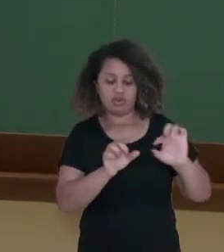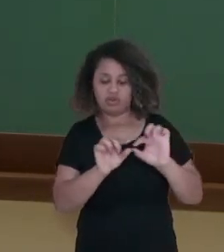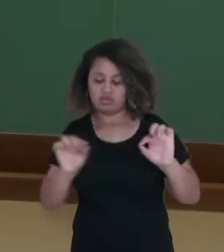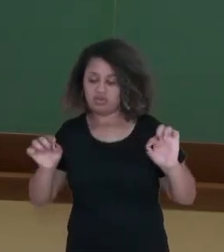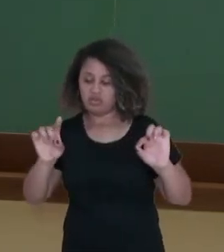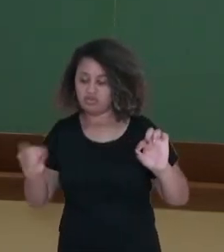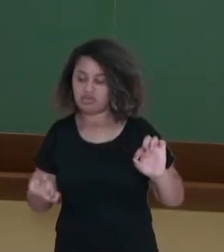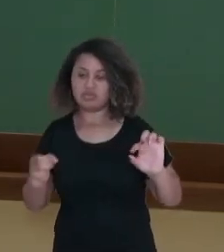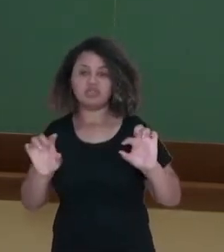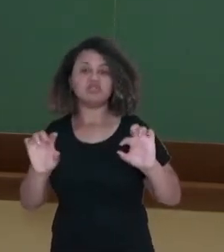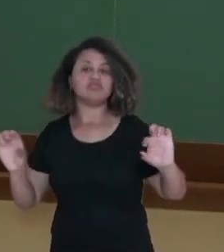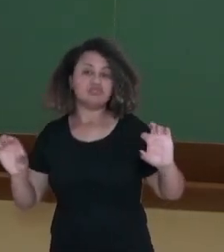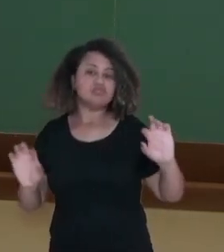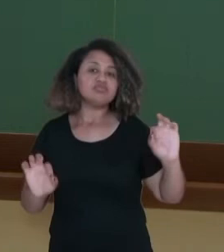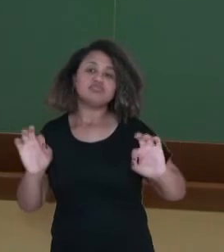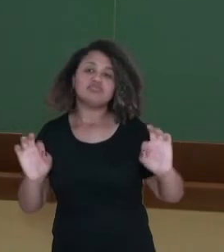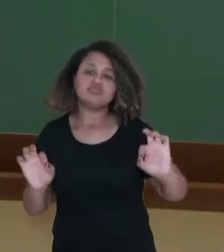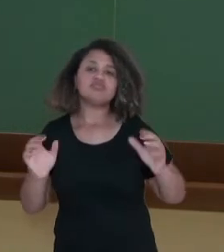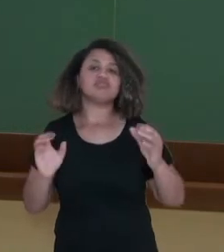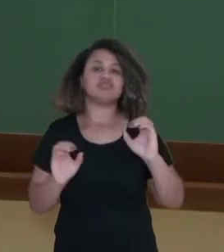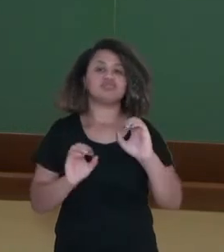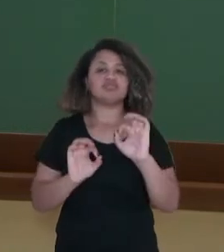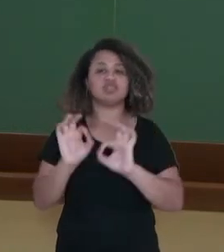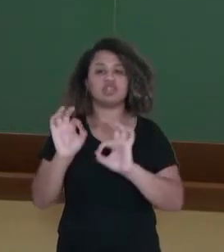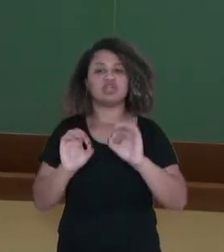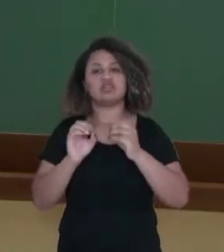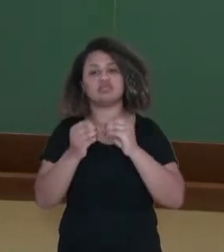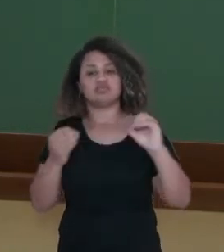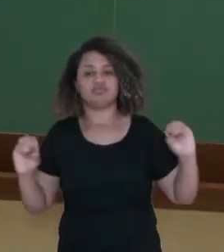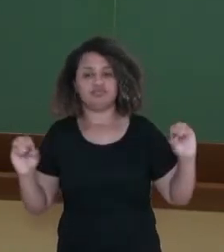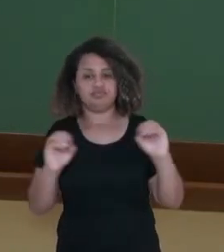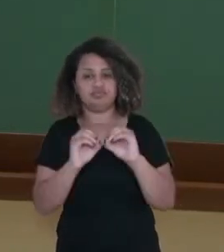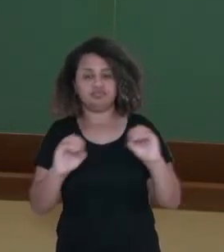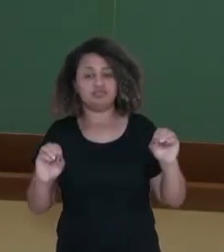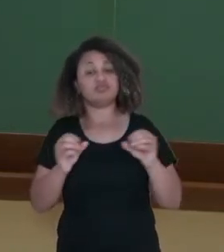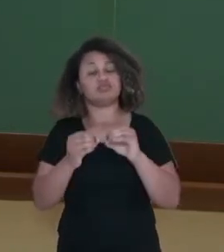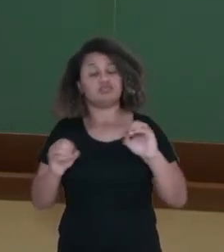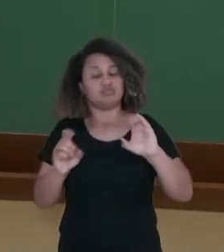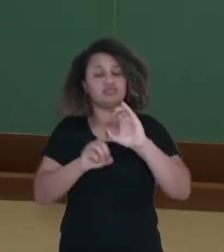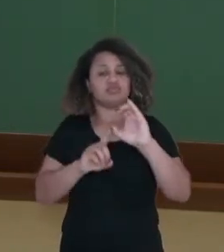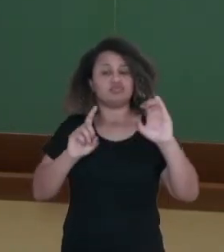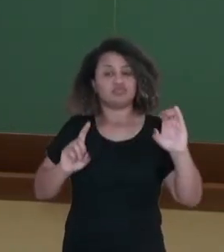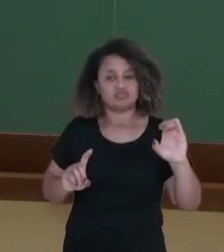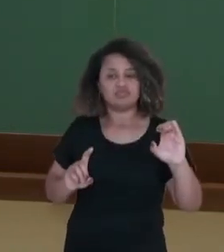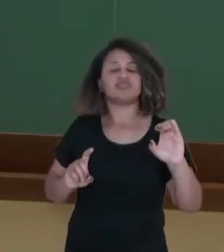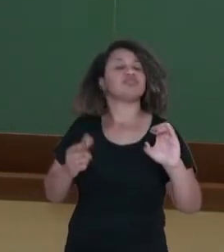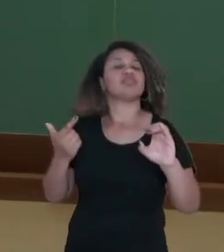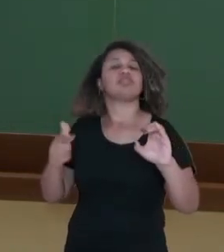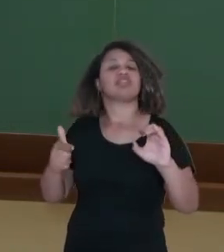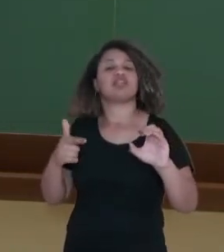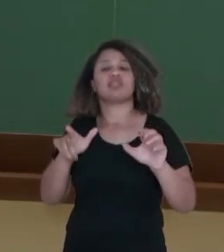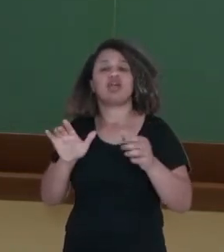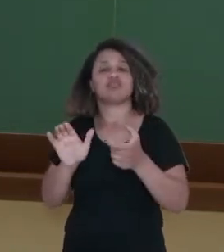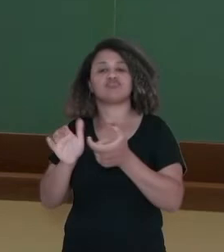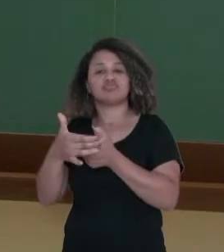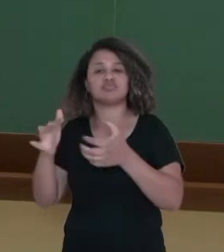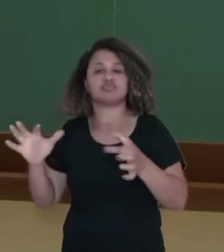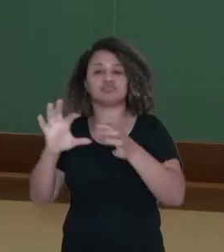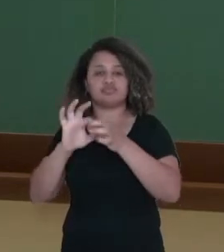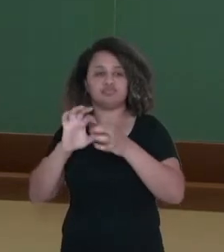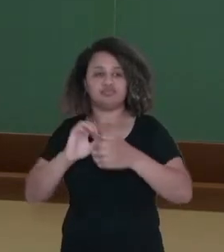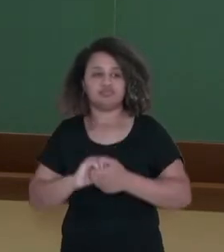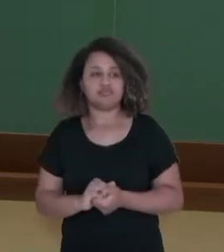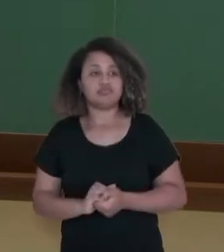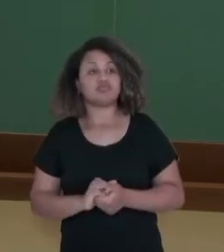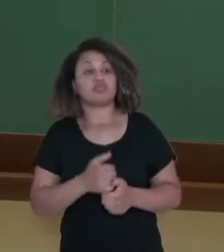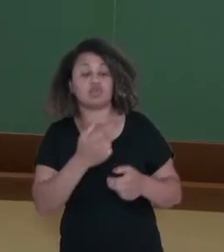nenhuma conjunção e são separadas por vírgula. Então, são orações coordenadas assindéticas. Orações